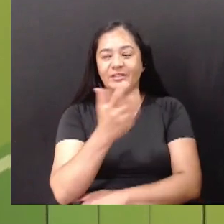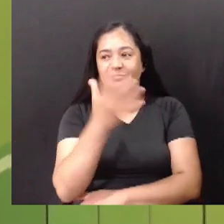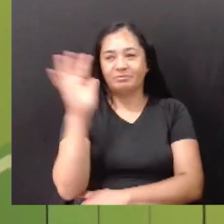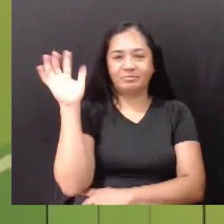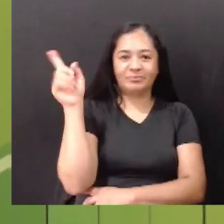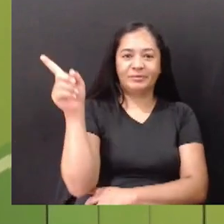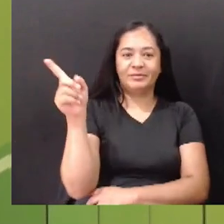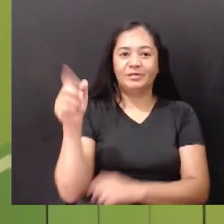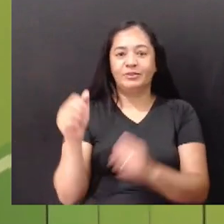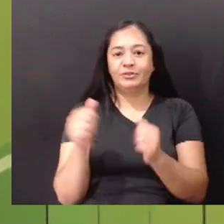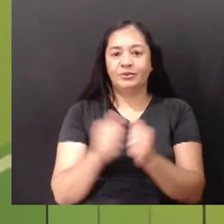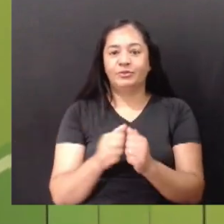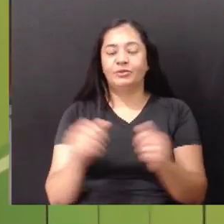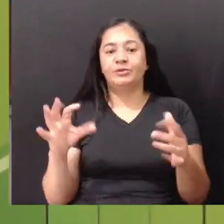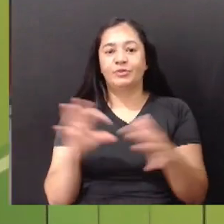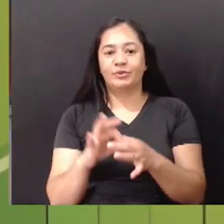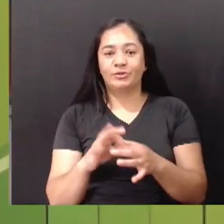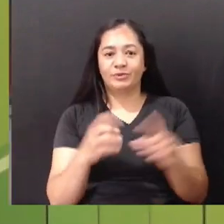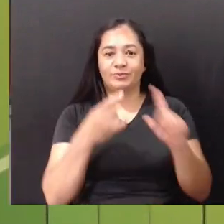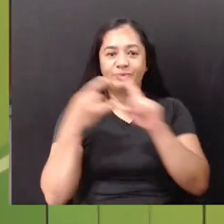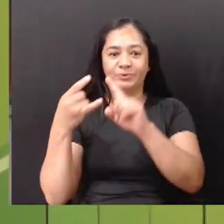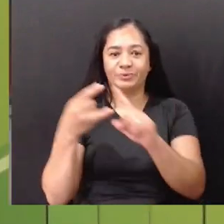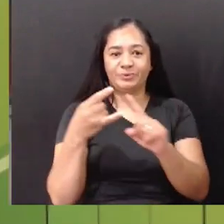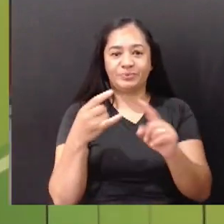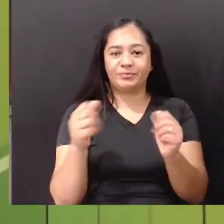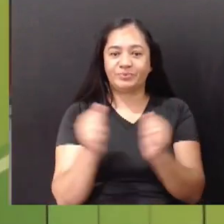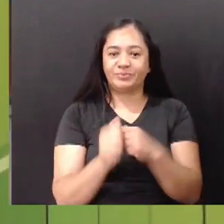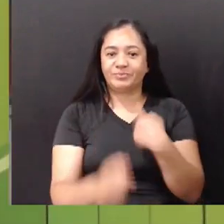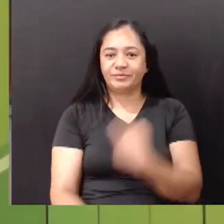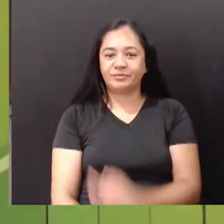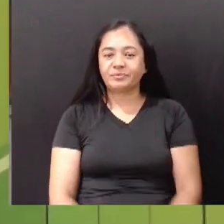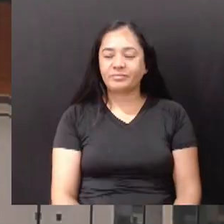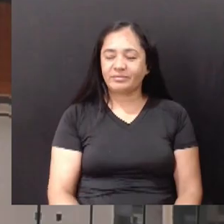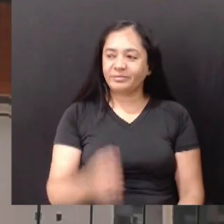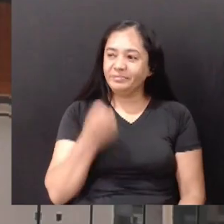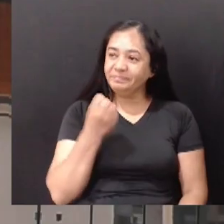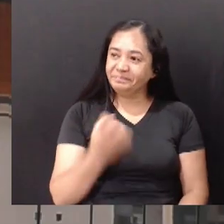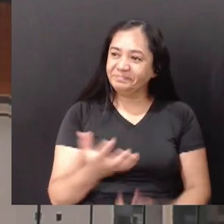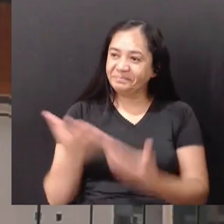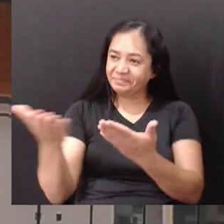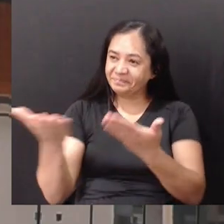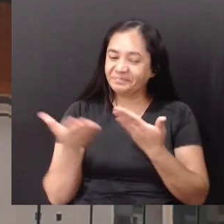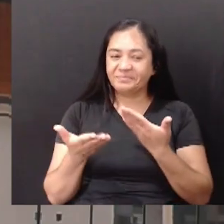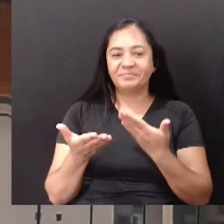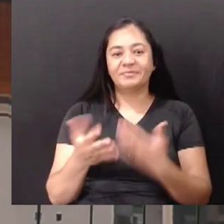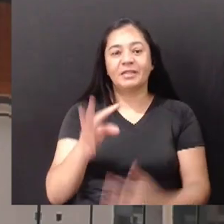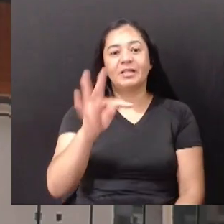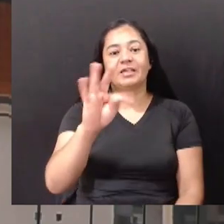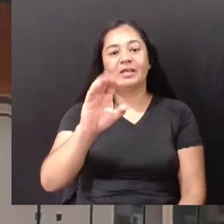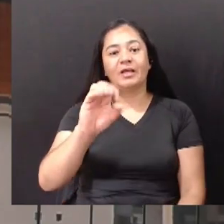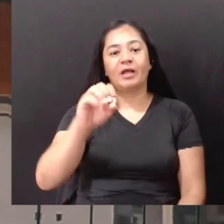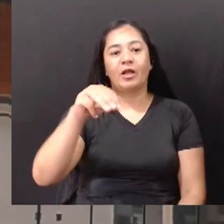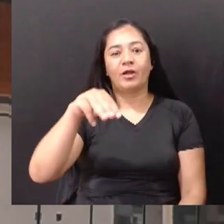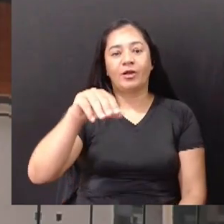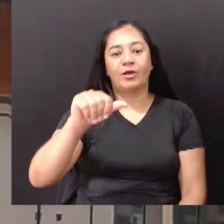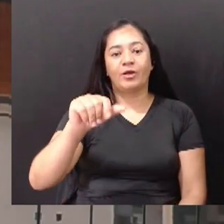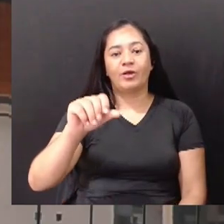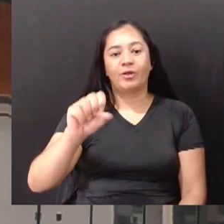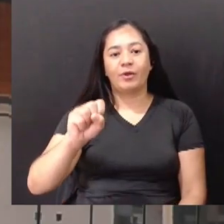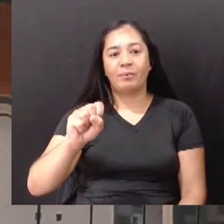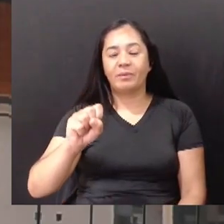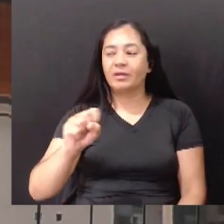Henrique Barreira, que está aqui conectado no Giro Ambiental com a gente. Tomás, seja bem-vindo. Primeiro, eu queria